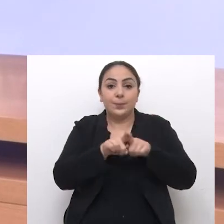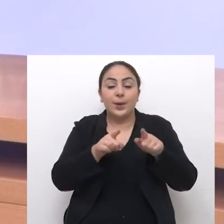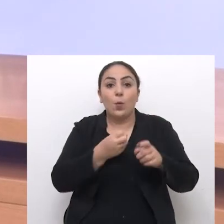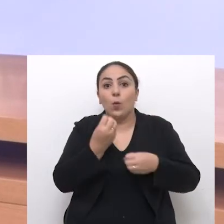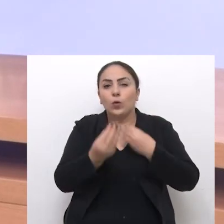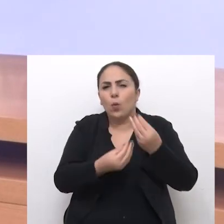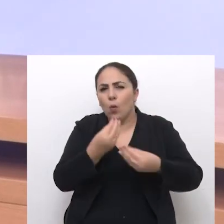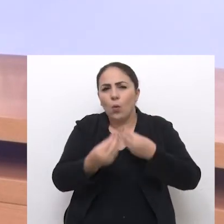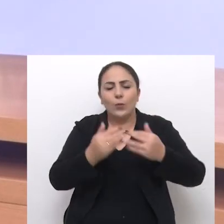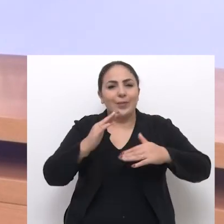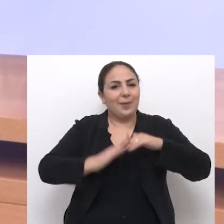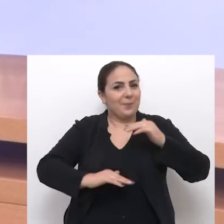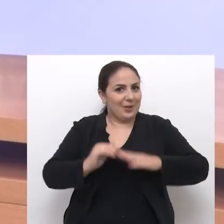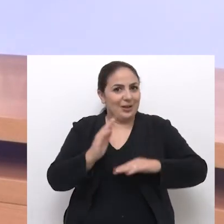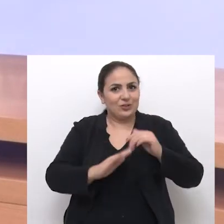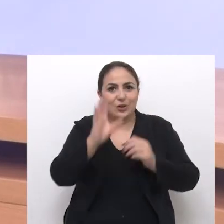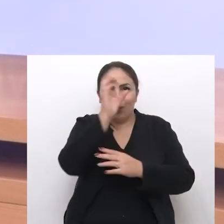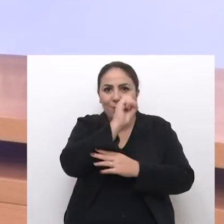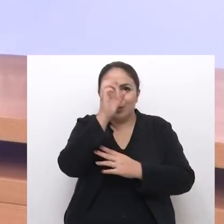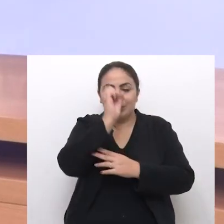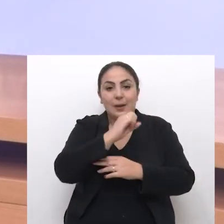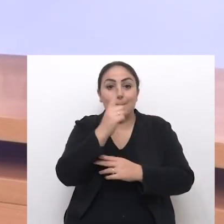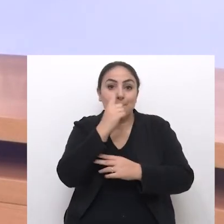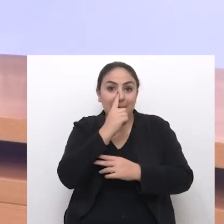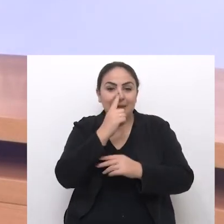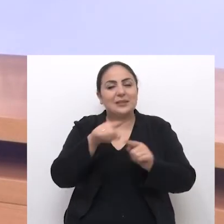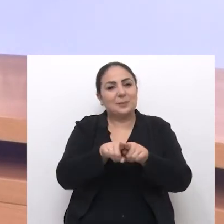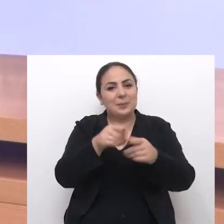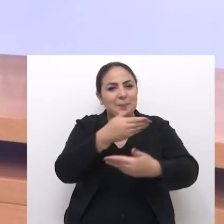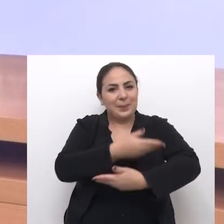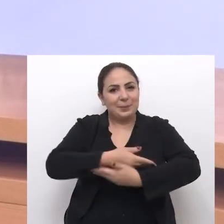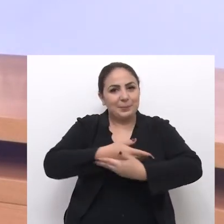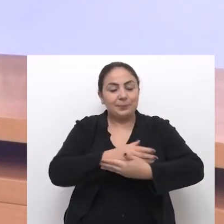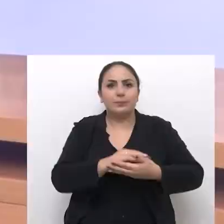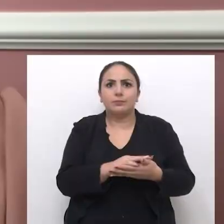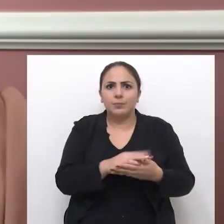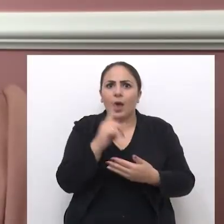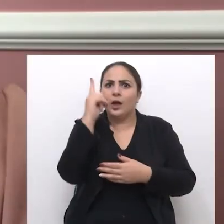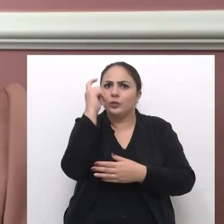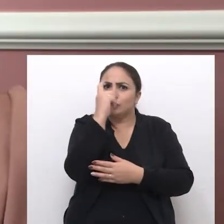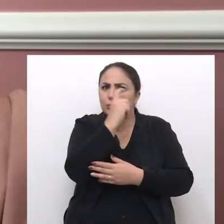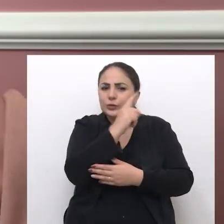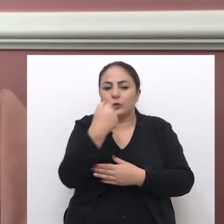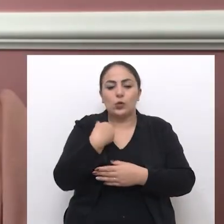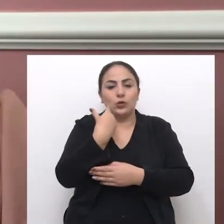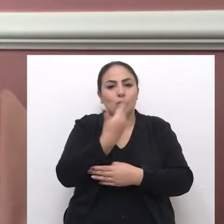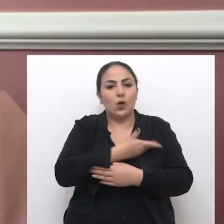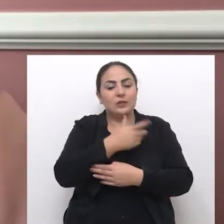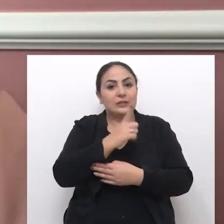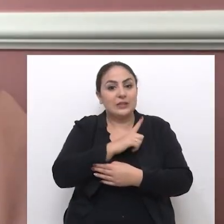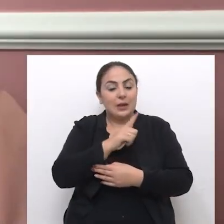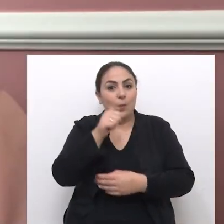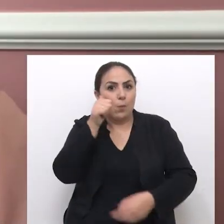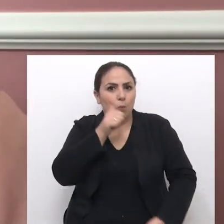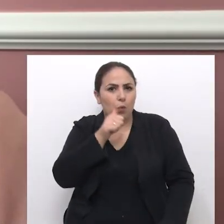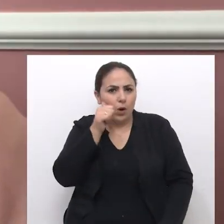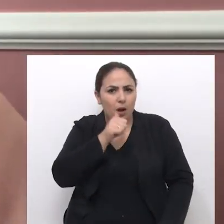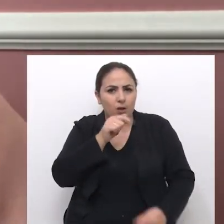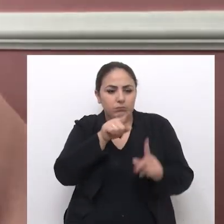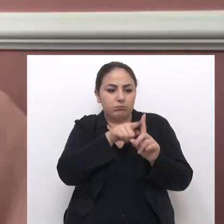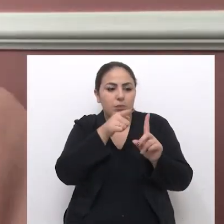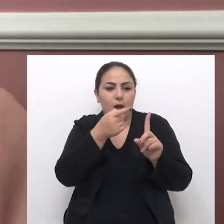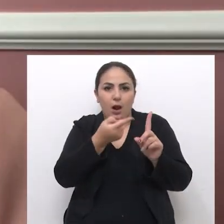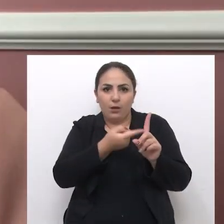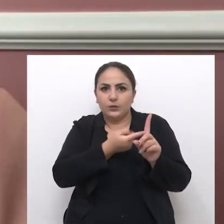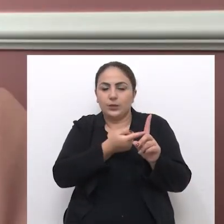e falou como é, na prática, o aprendizado de mãe e bebê. É difícil a gente ter uma mulher, né,